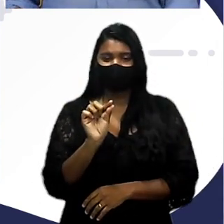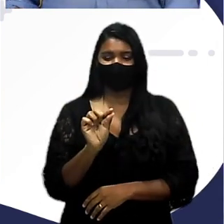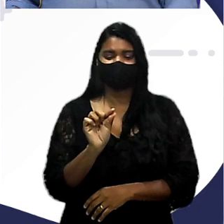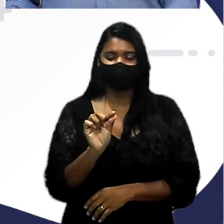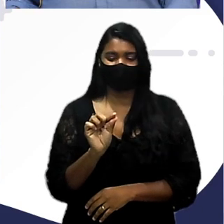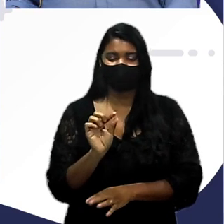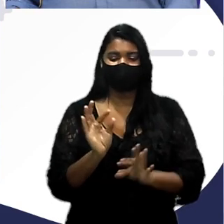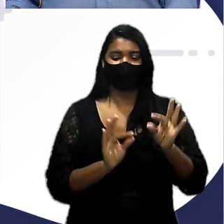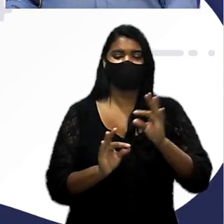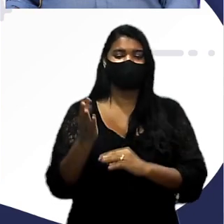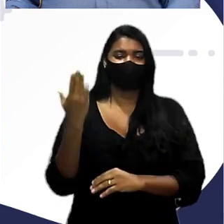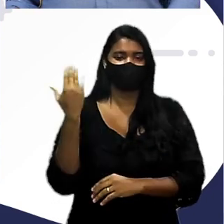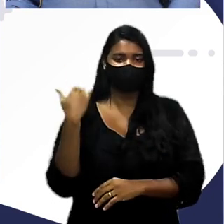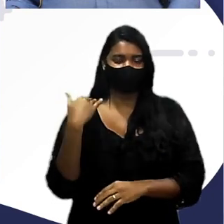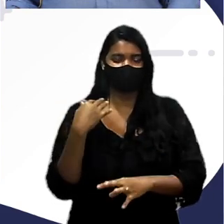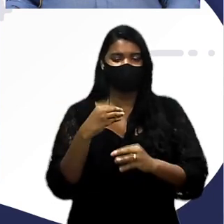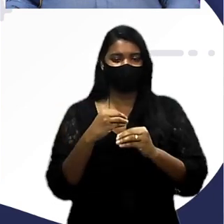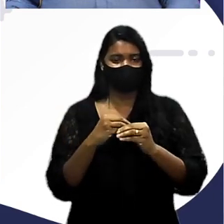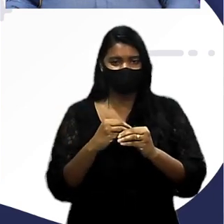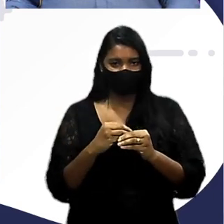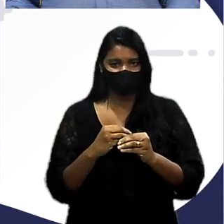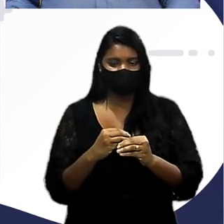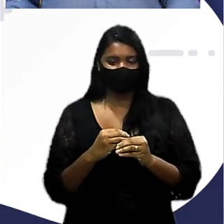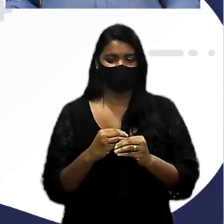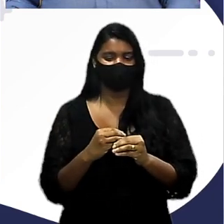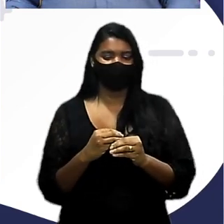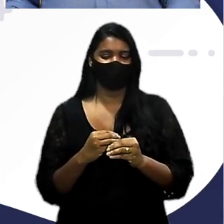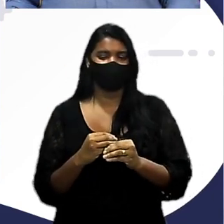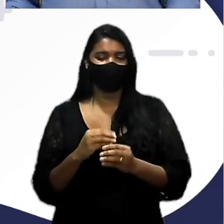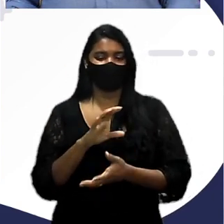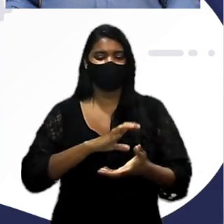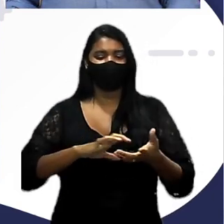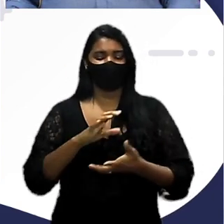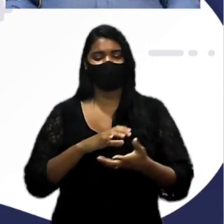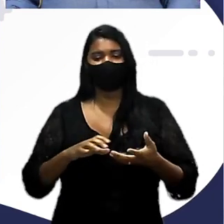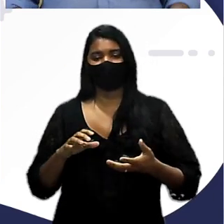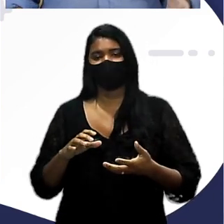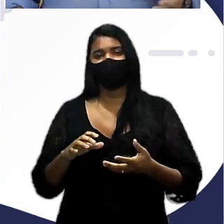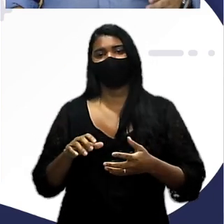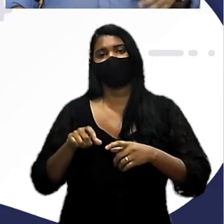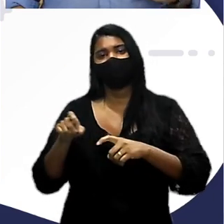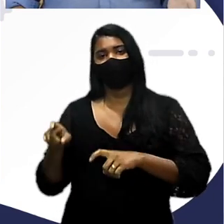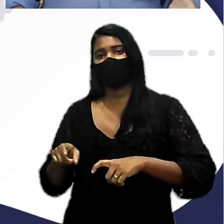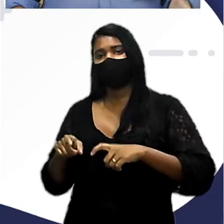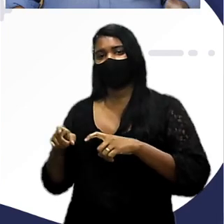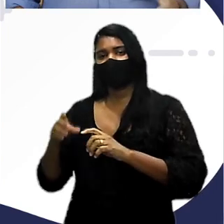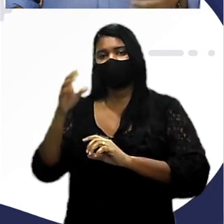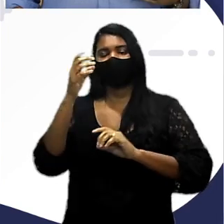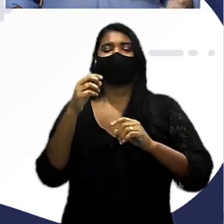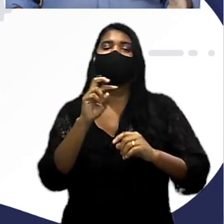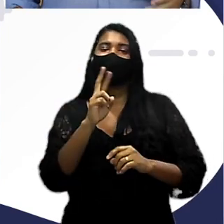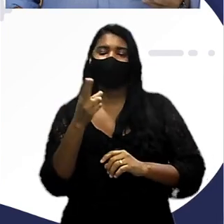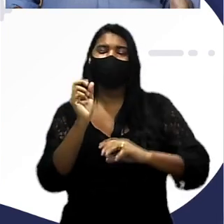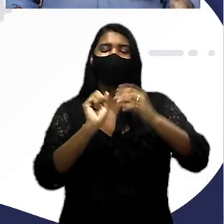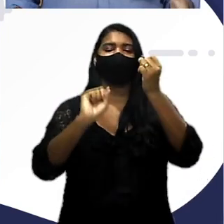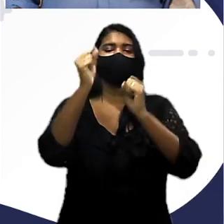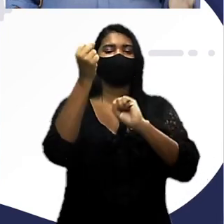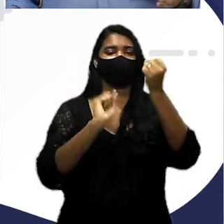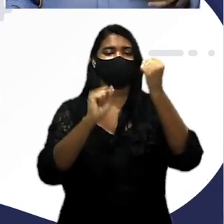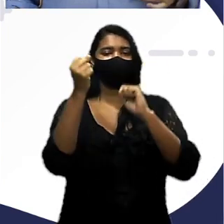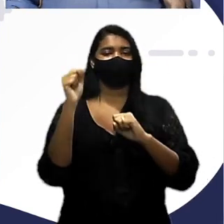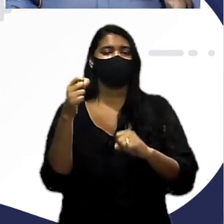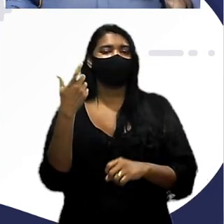era produzida anteriormente no ambiente da Revolução Industrial. E, claro, a gente não pode deixar